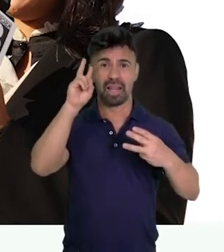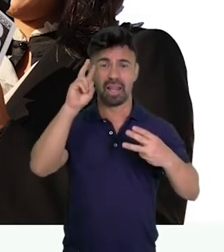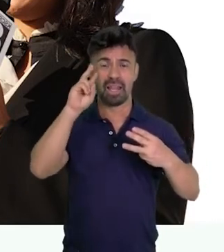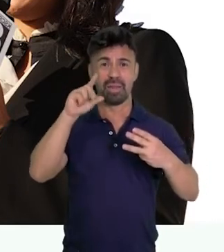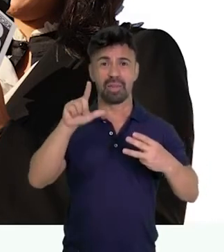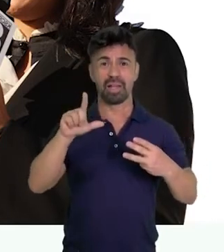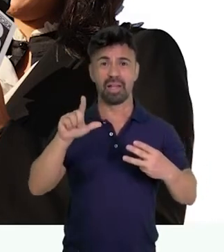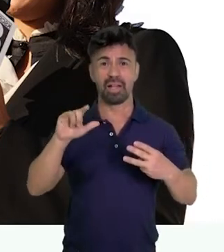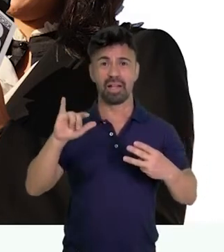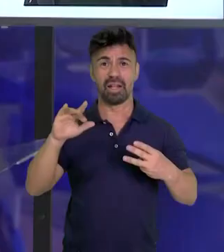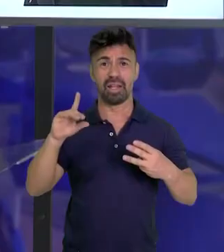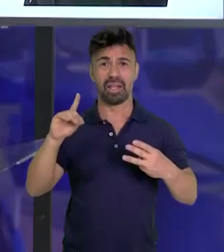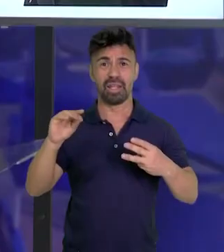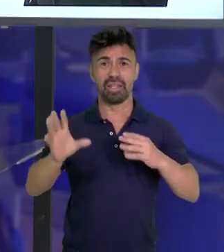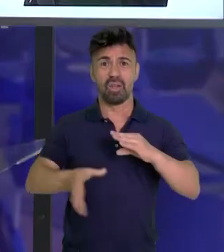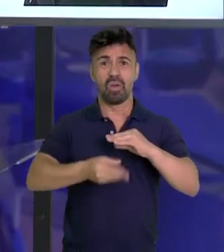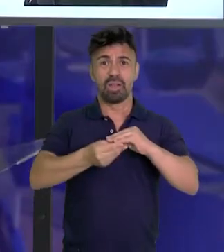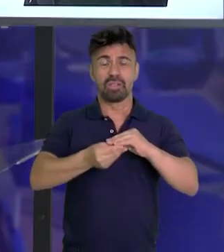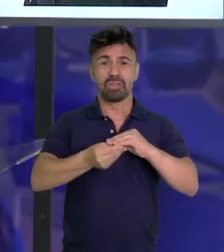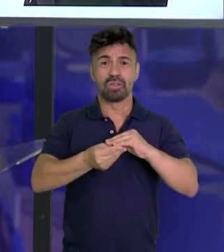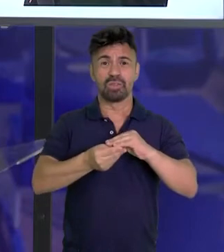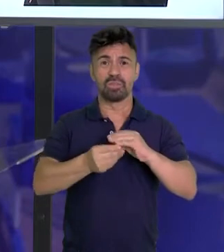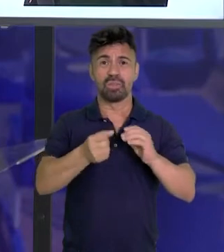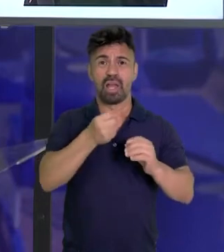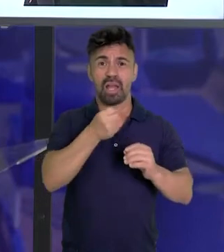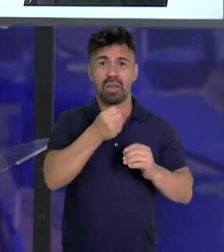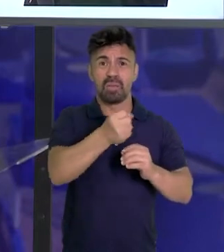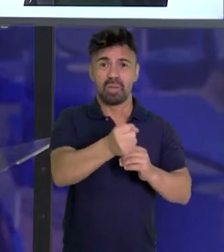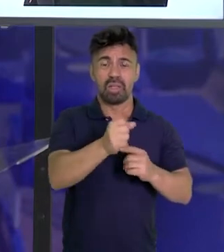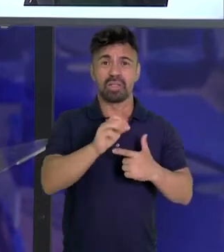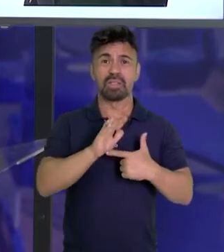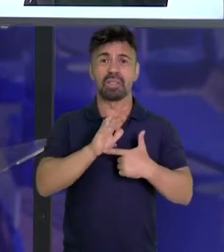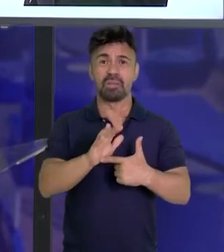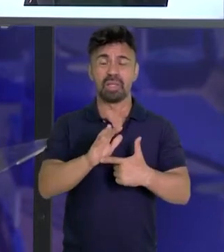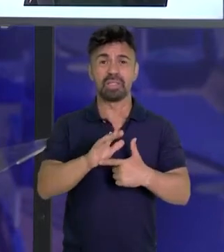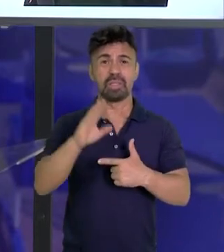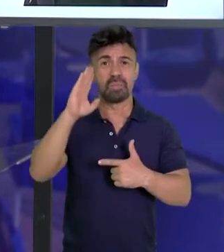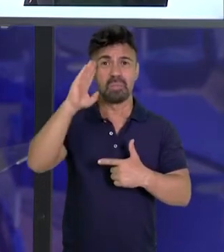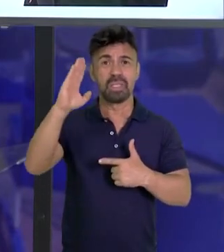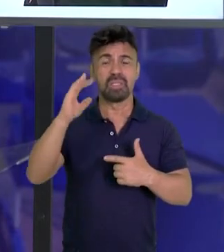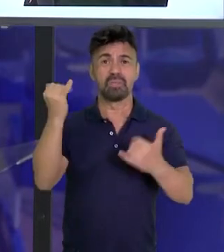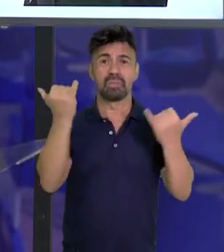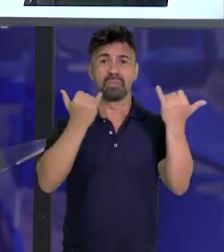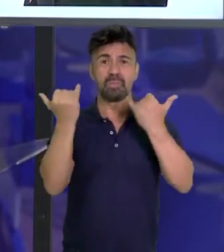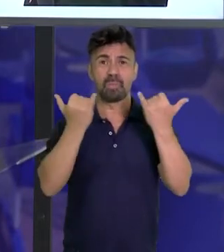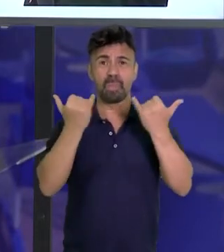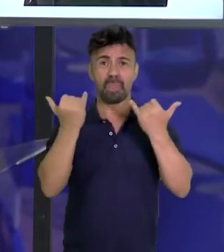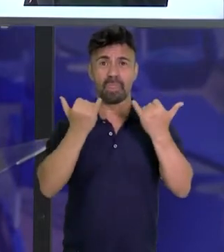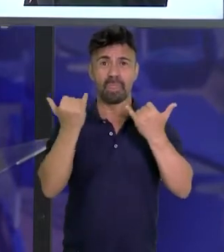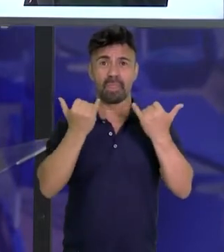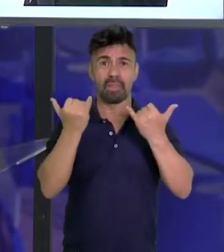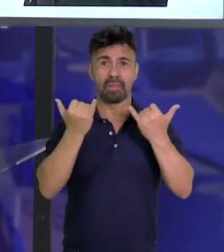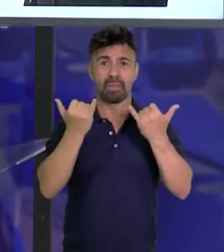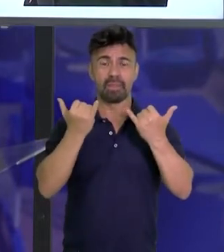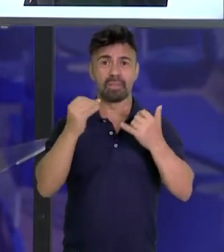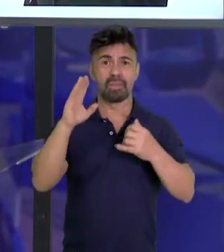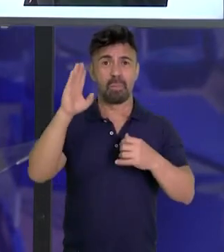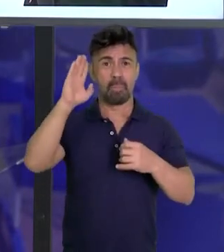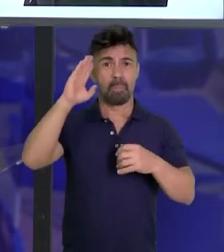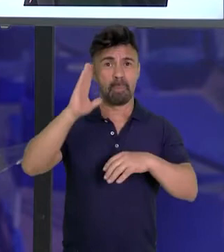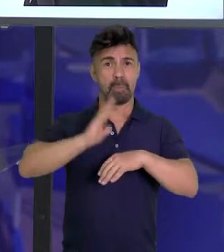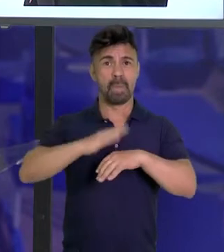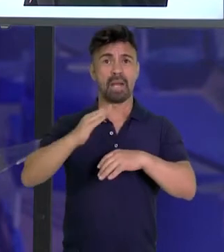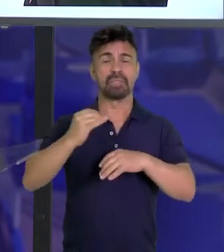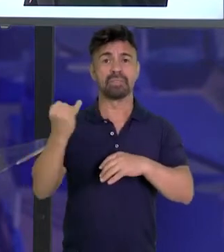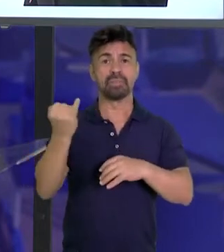O lead é um resumo da reportagem que apresenta as principais informações, as informações mais